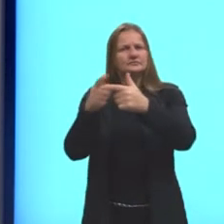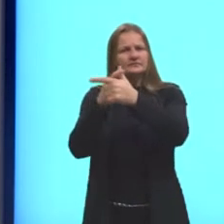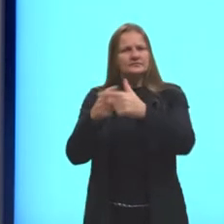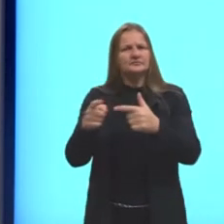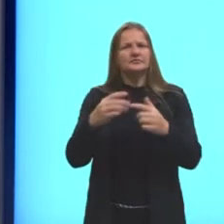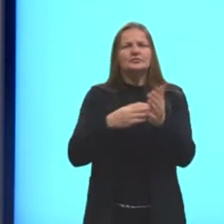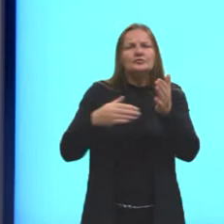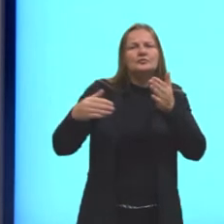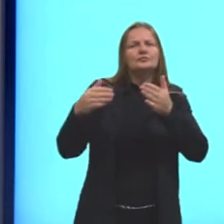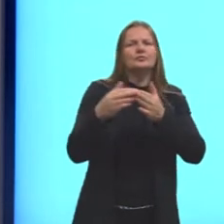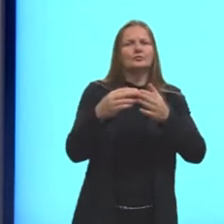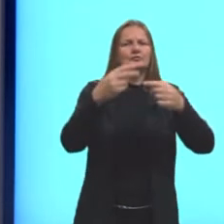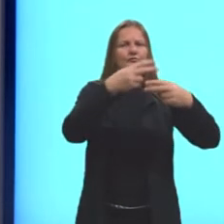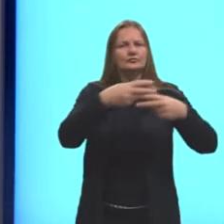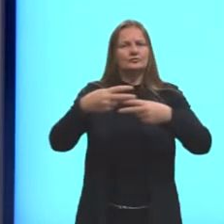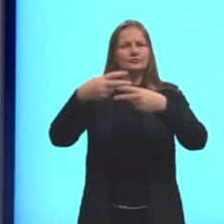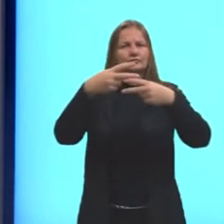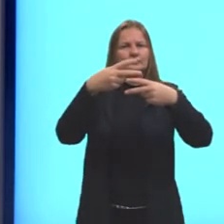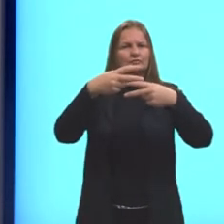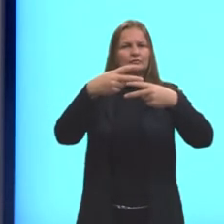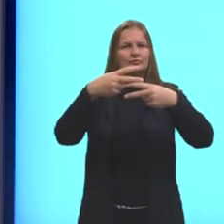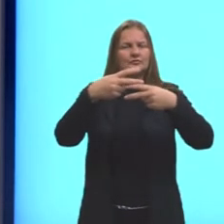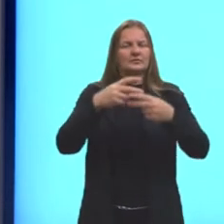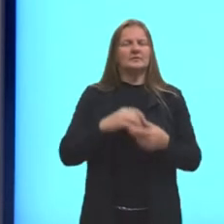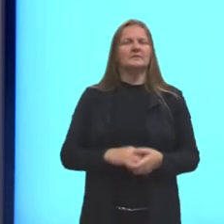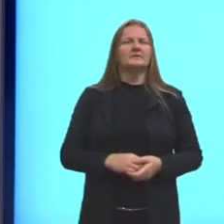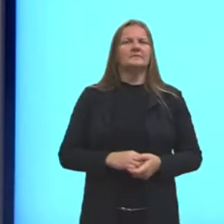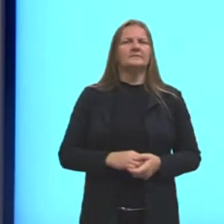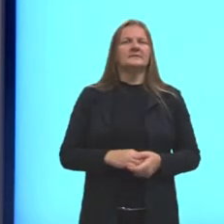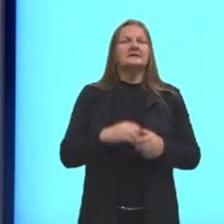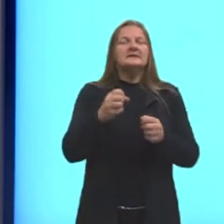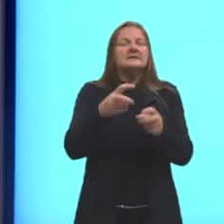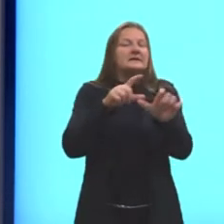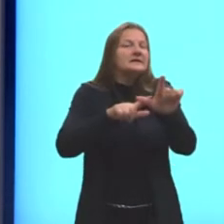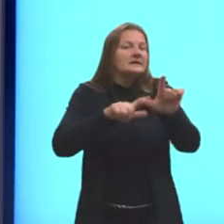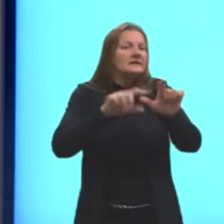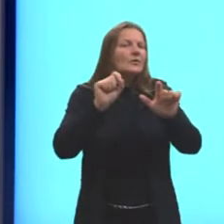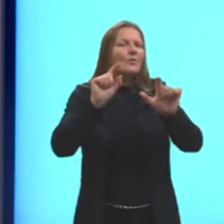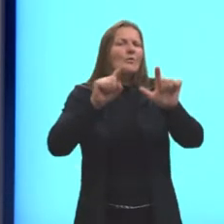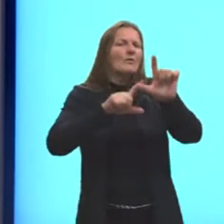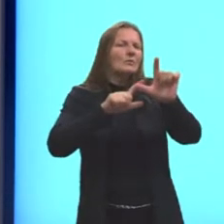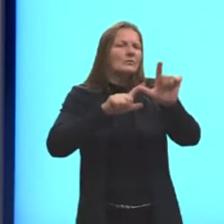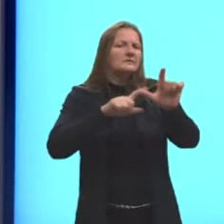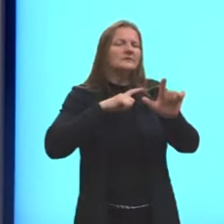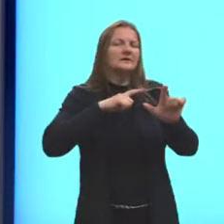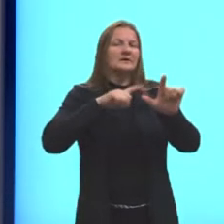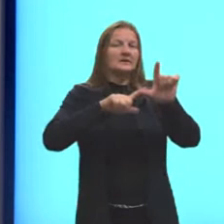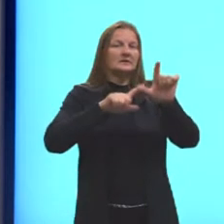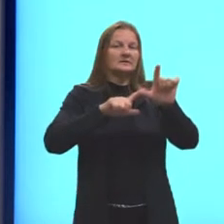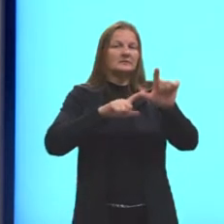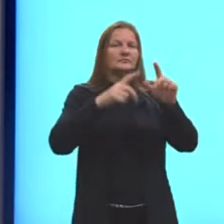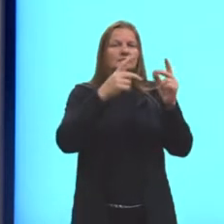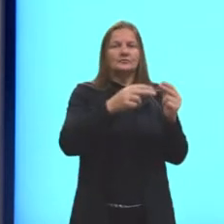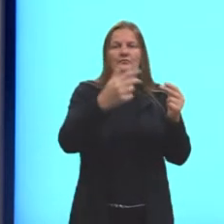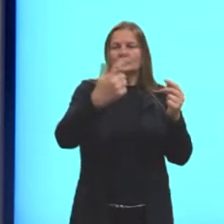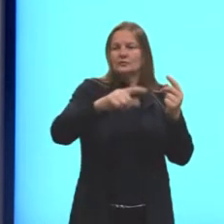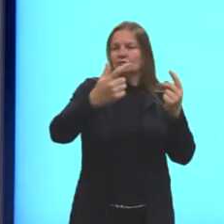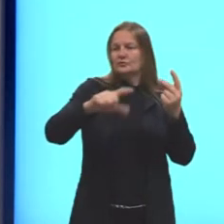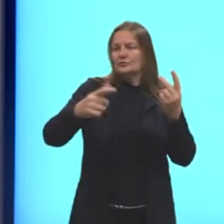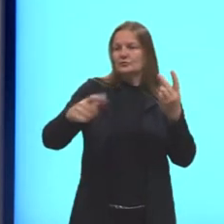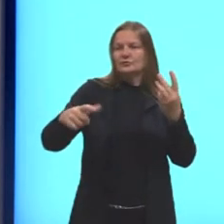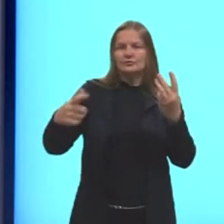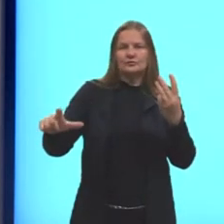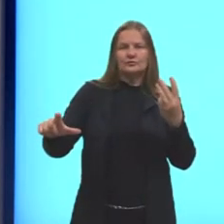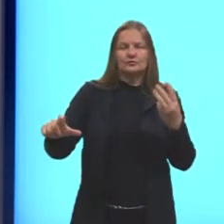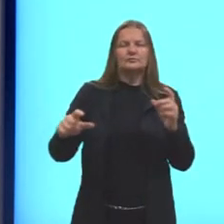todos os coeficientes e vamos ver as letras né se tem letras que se repetem em